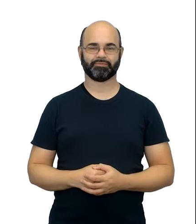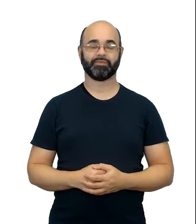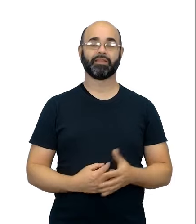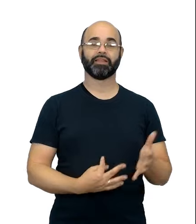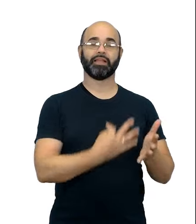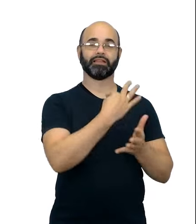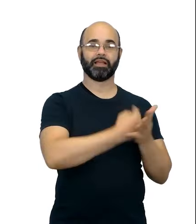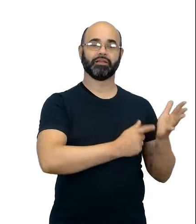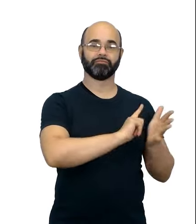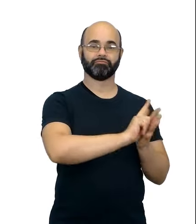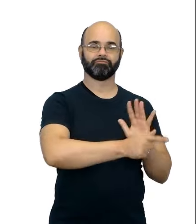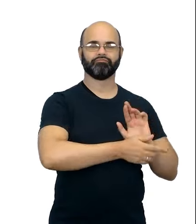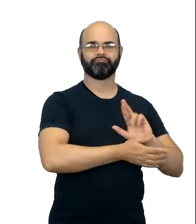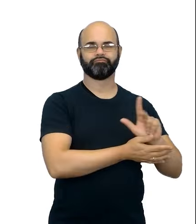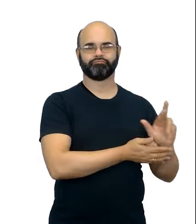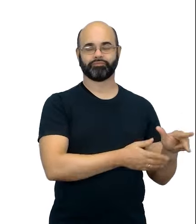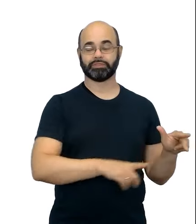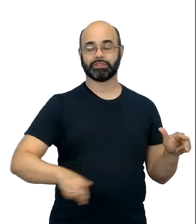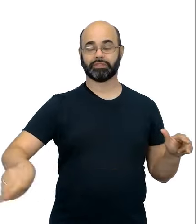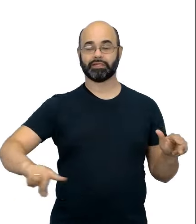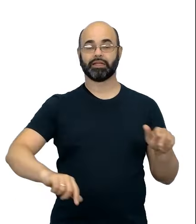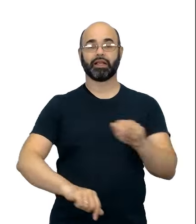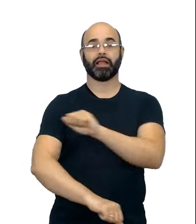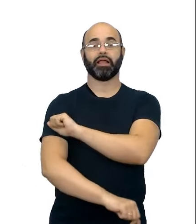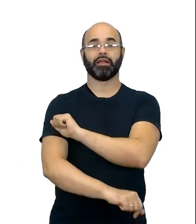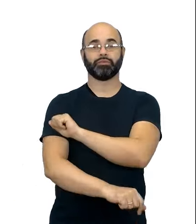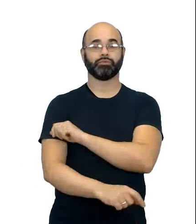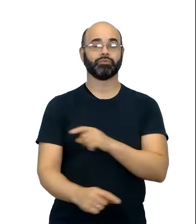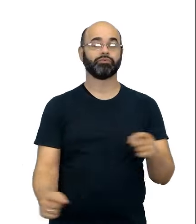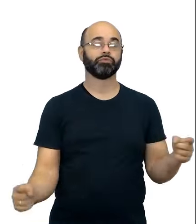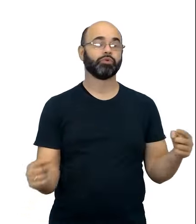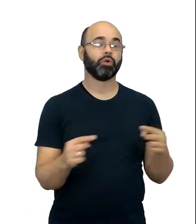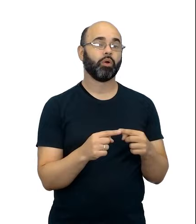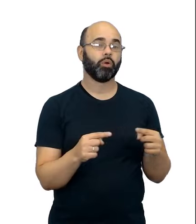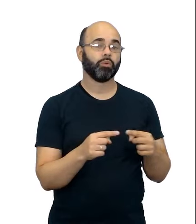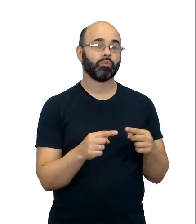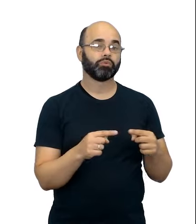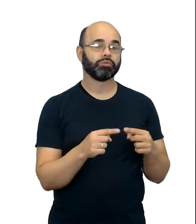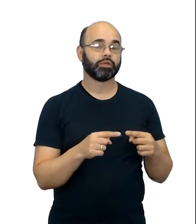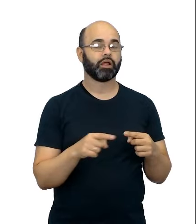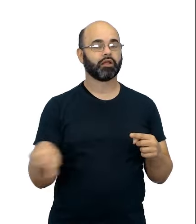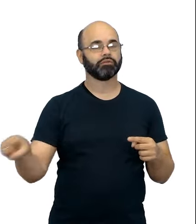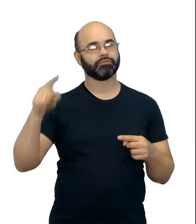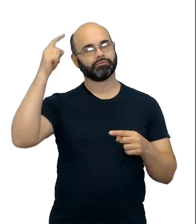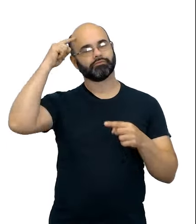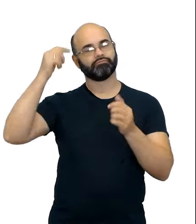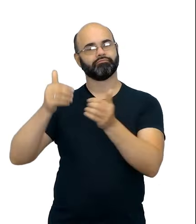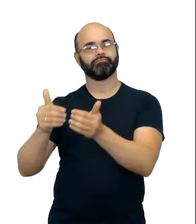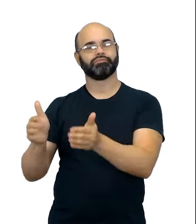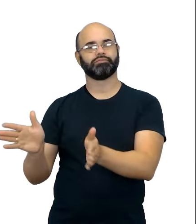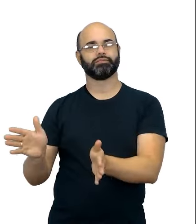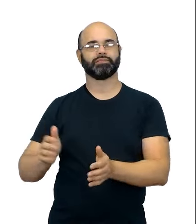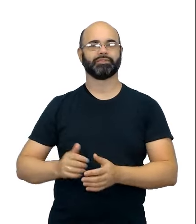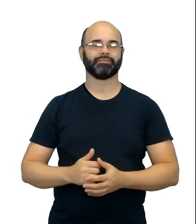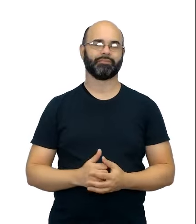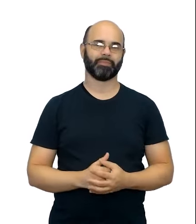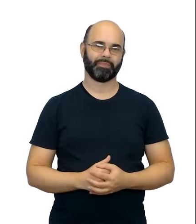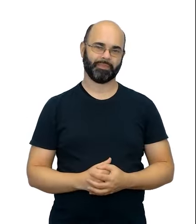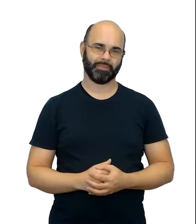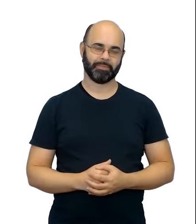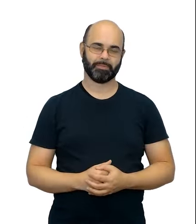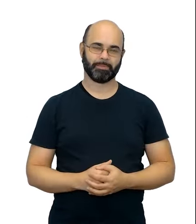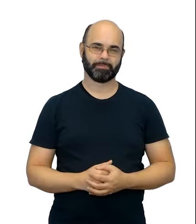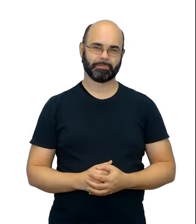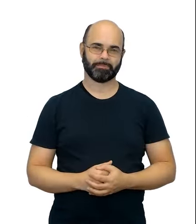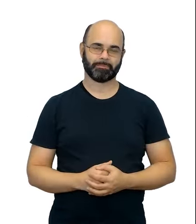textuais de variados campos de atuação é ampliado cada vez mais. Então, a quantidade de textos que vão